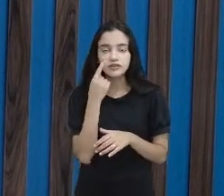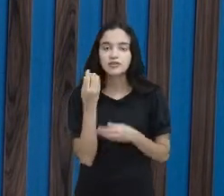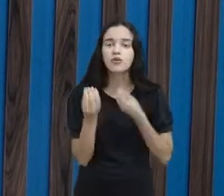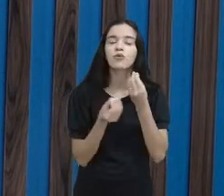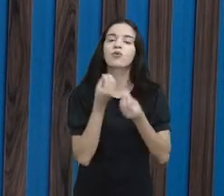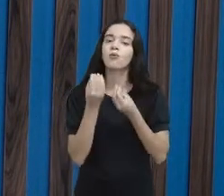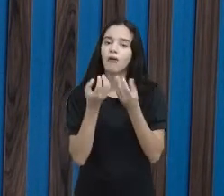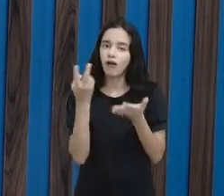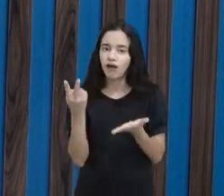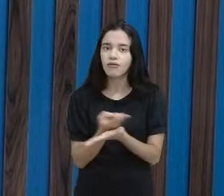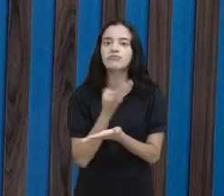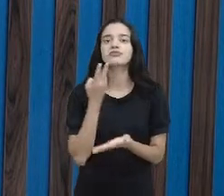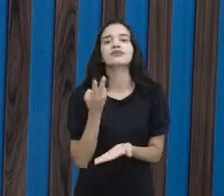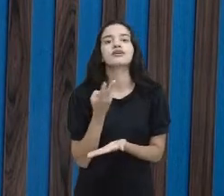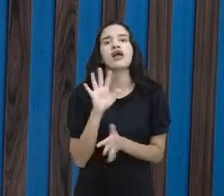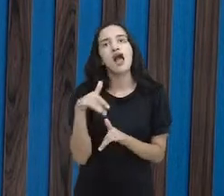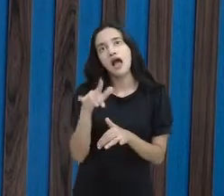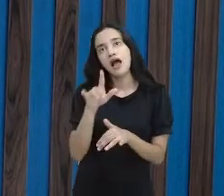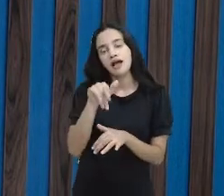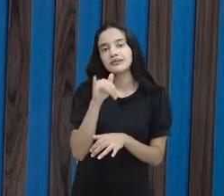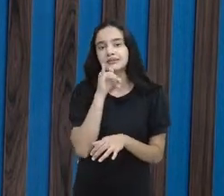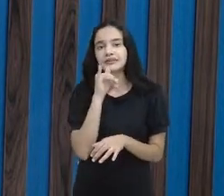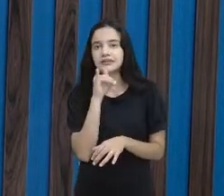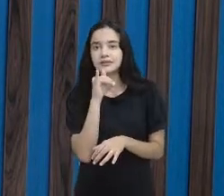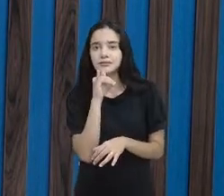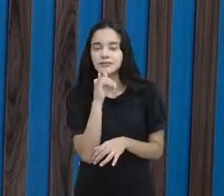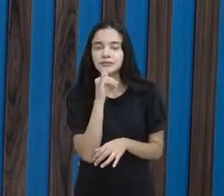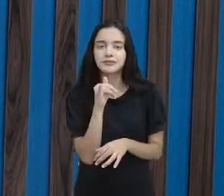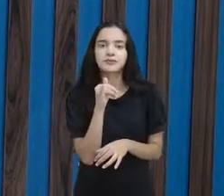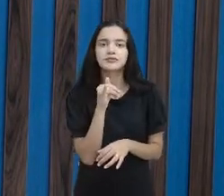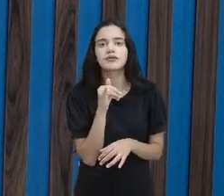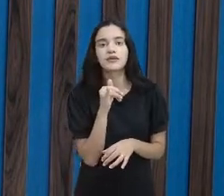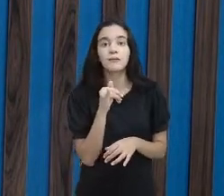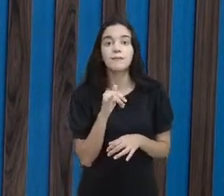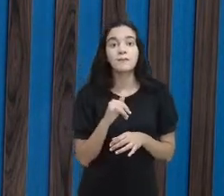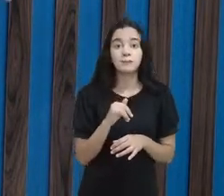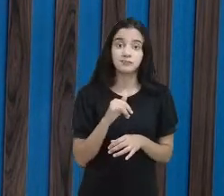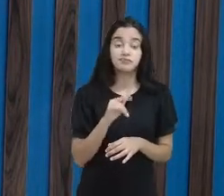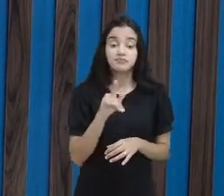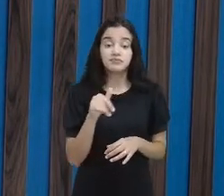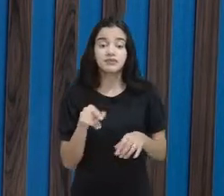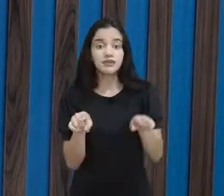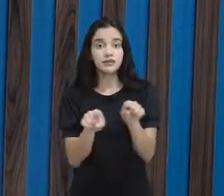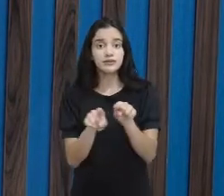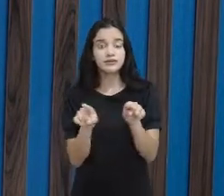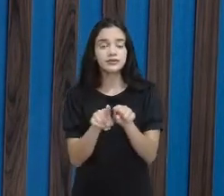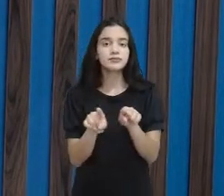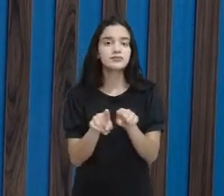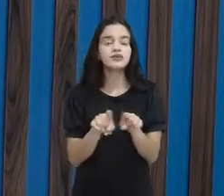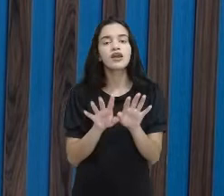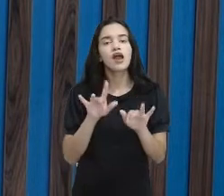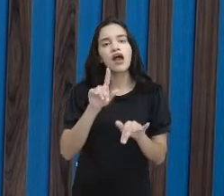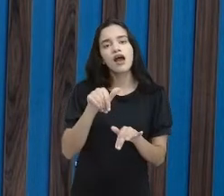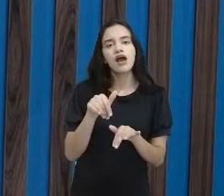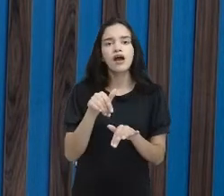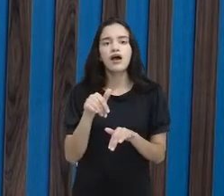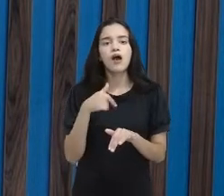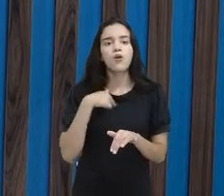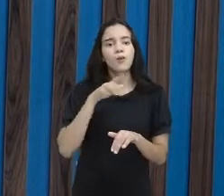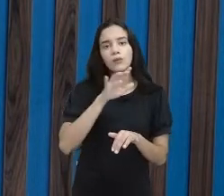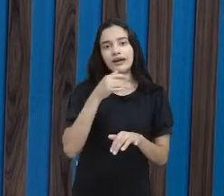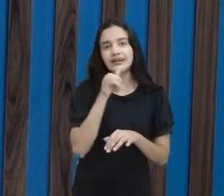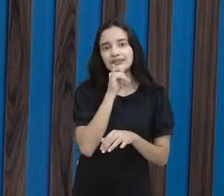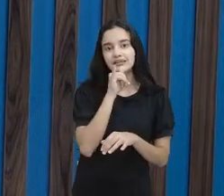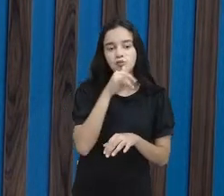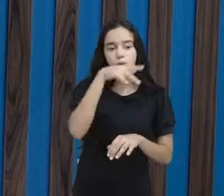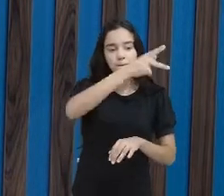é que acontecem, né? Às vezes acontece de baixo para cima, mas pode ser de cima para baixo também, né? Porque alguns países